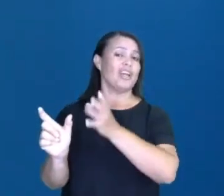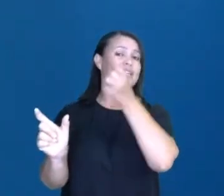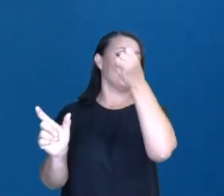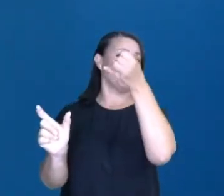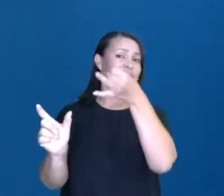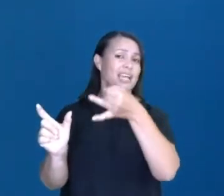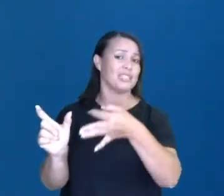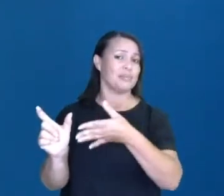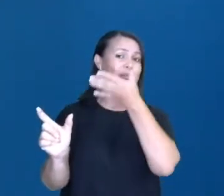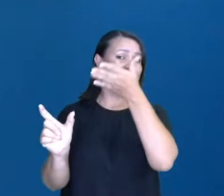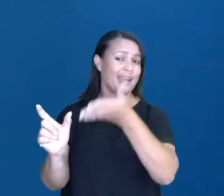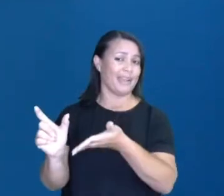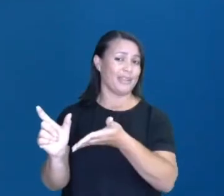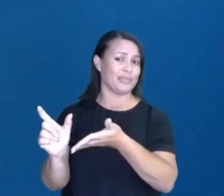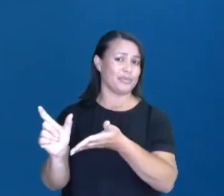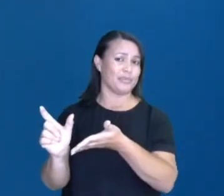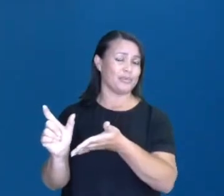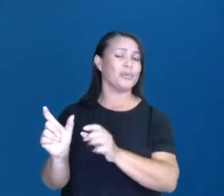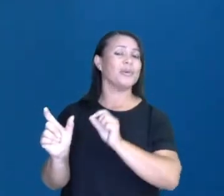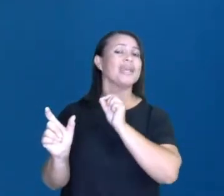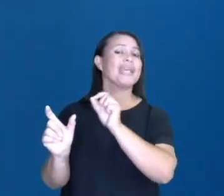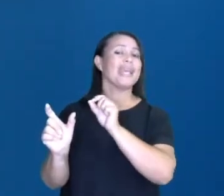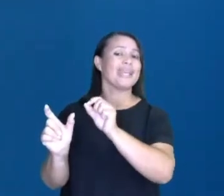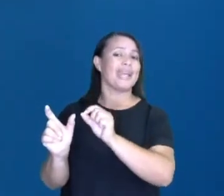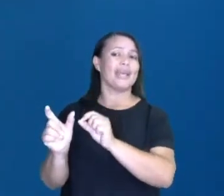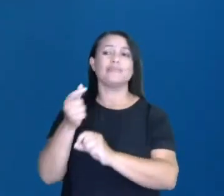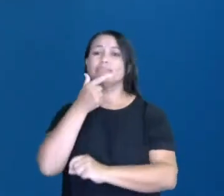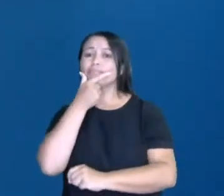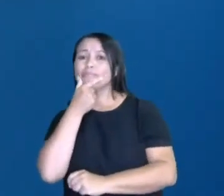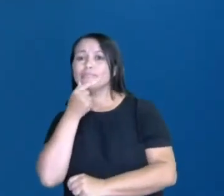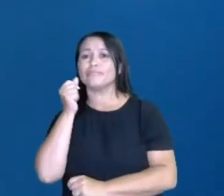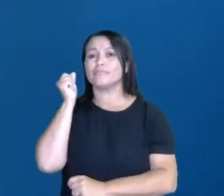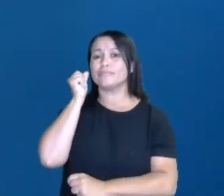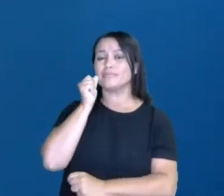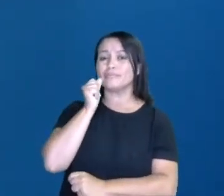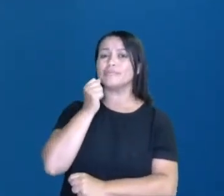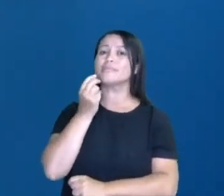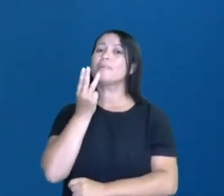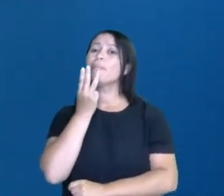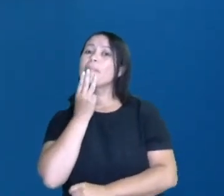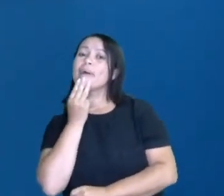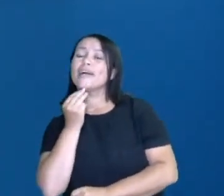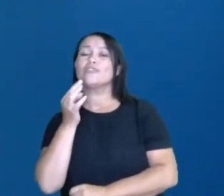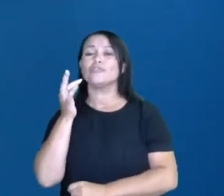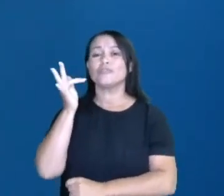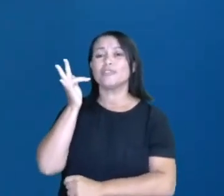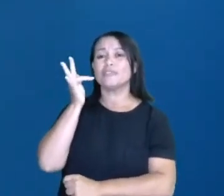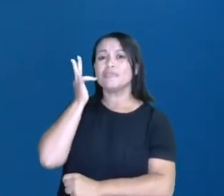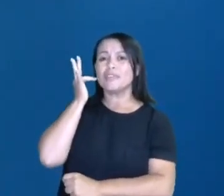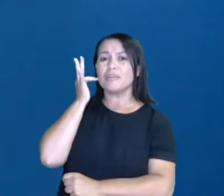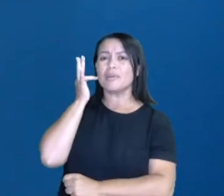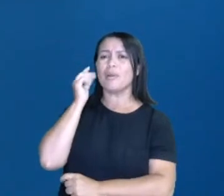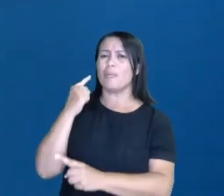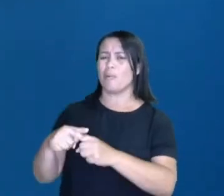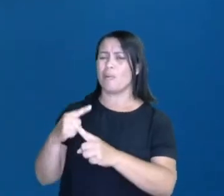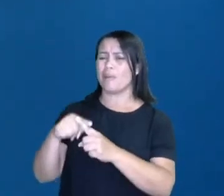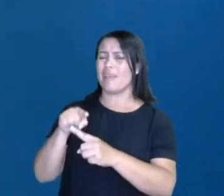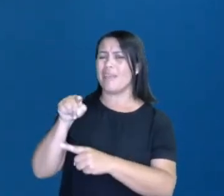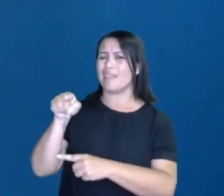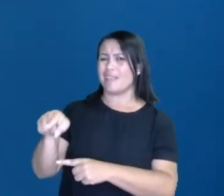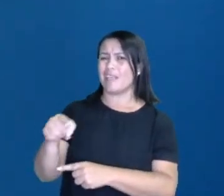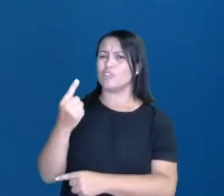a espécie. Ou seja, professor, gatinha só existe uma? Não,